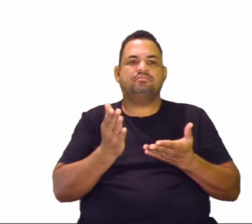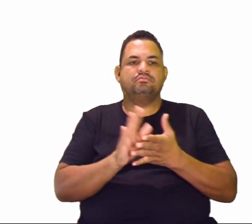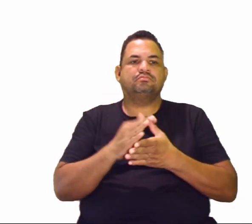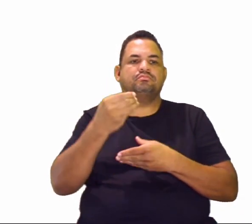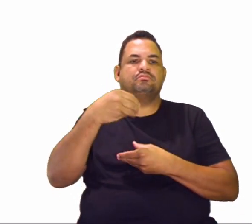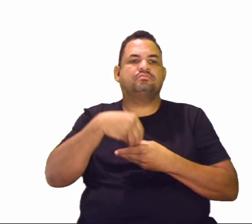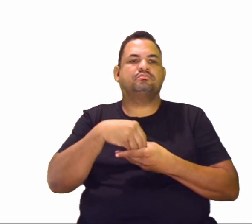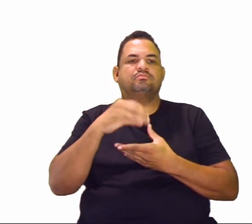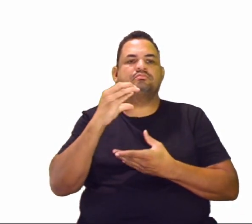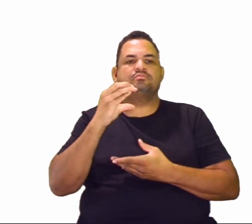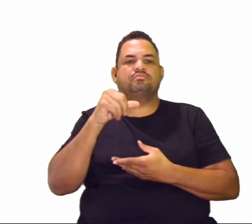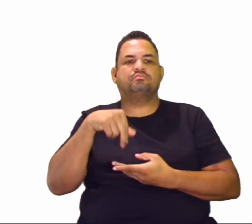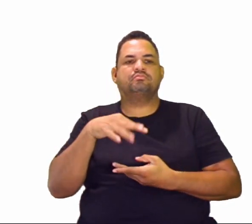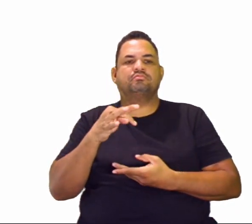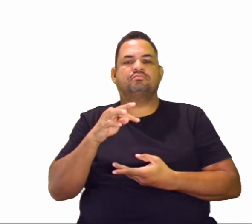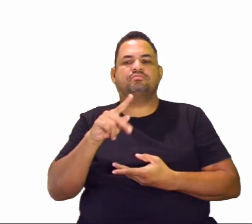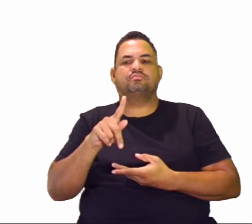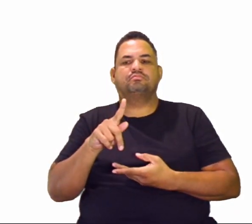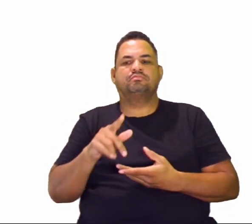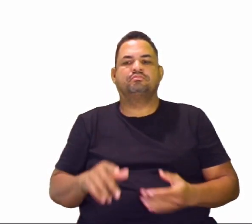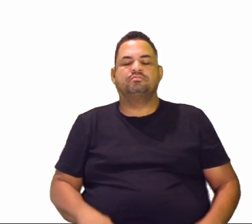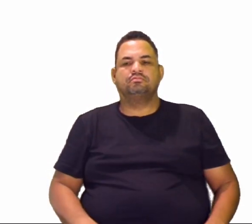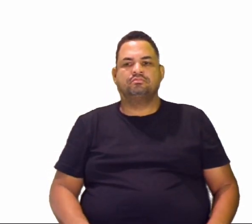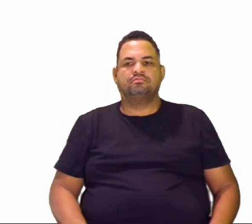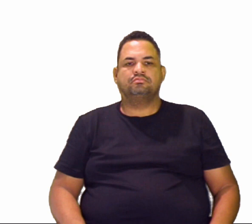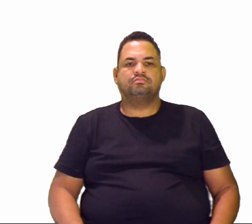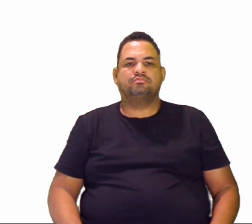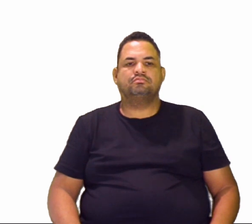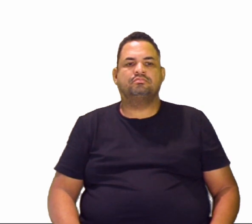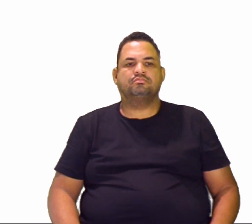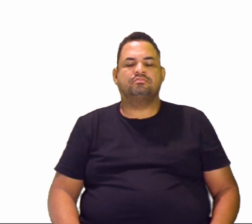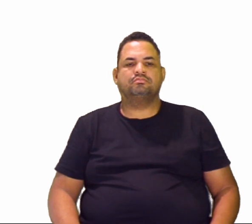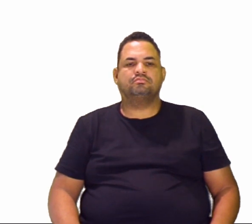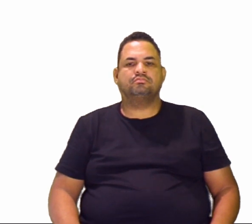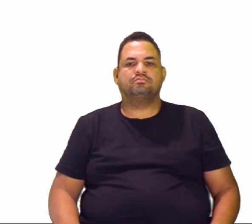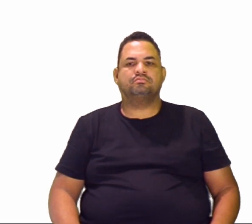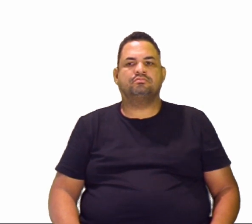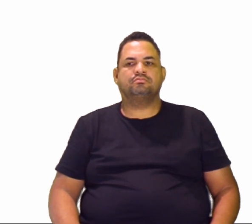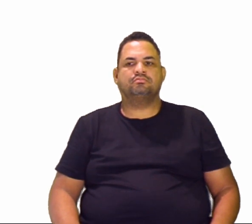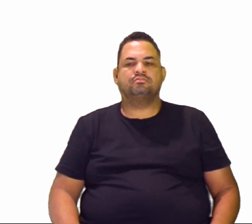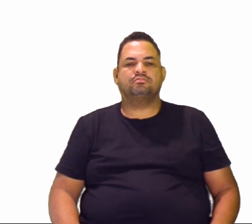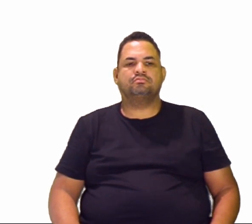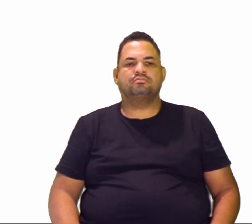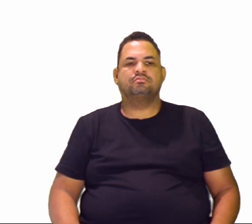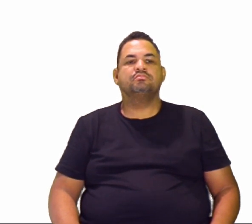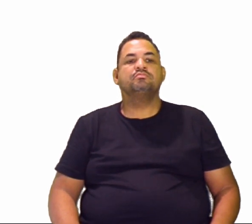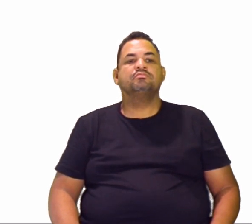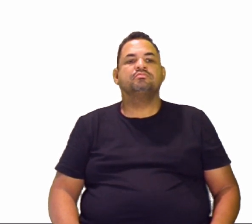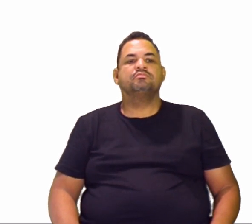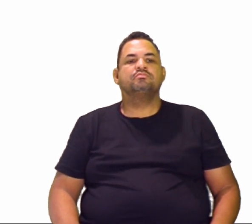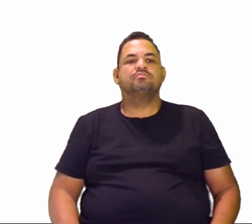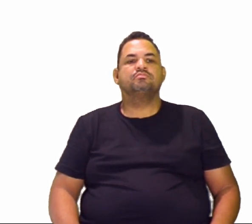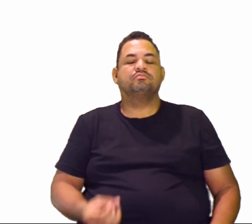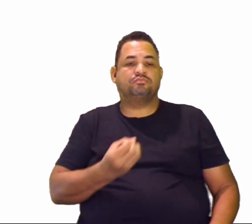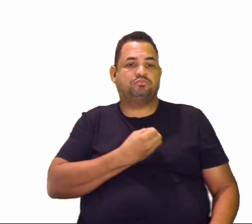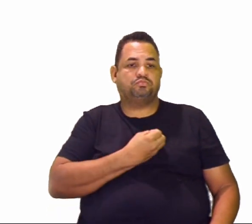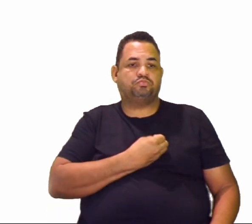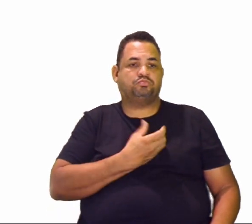nas CNTP, nas condições normais de temperatura e pressão. Para isso,